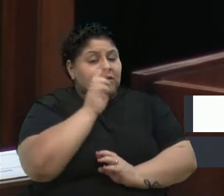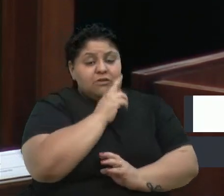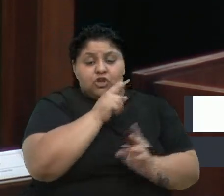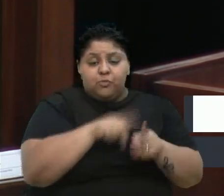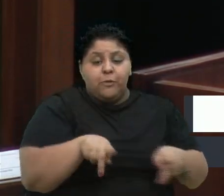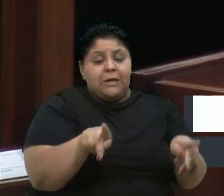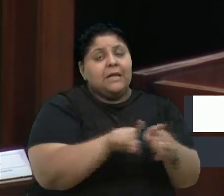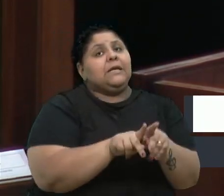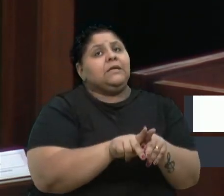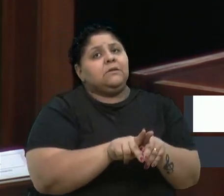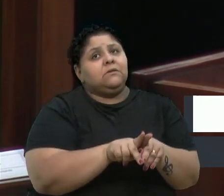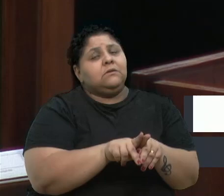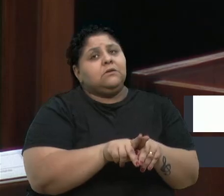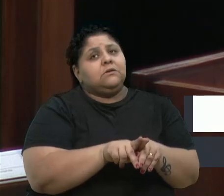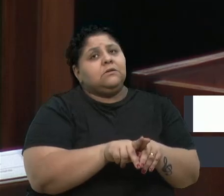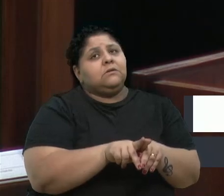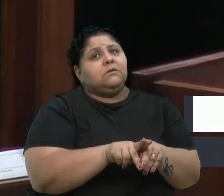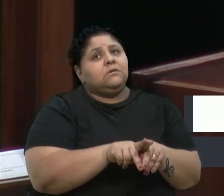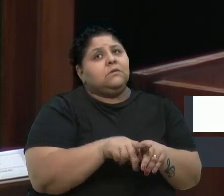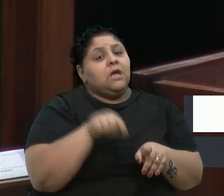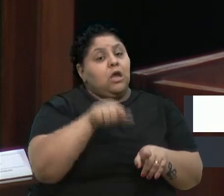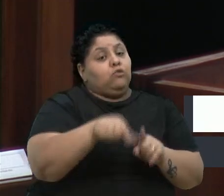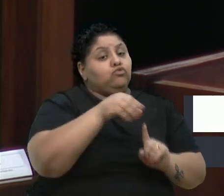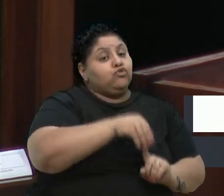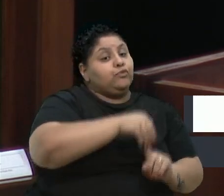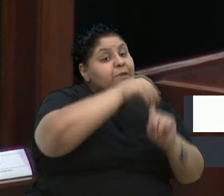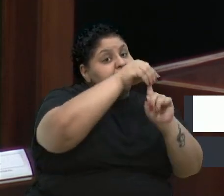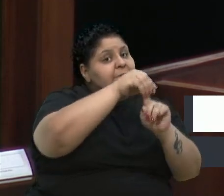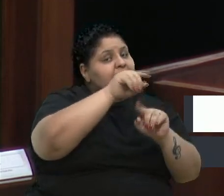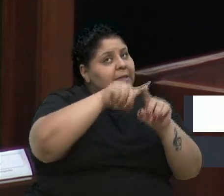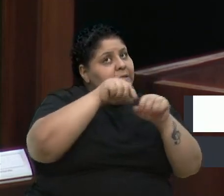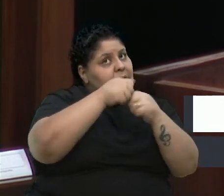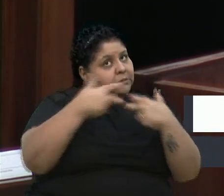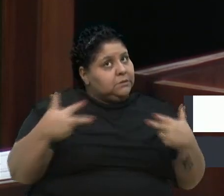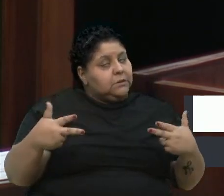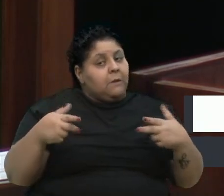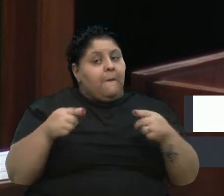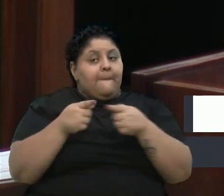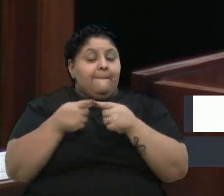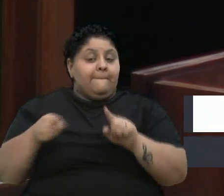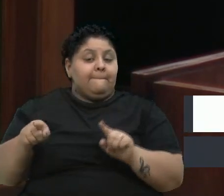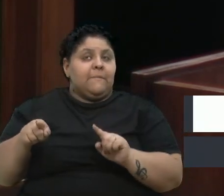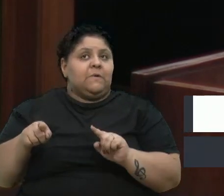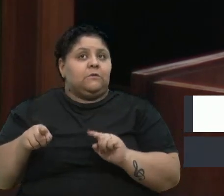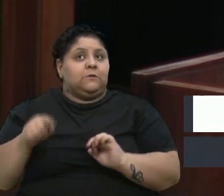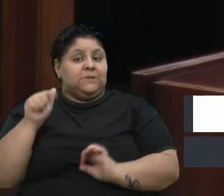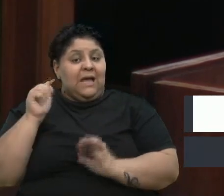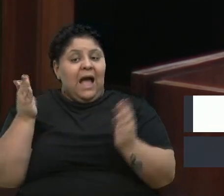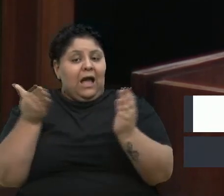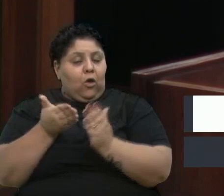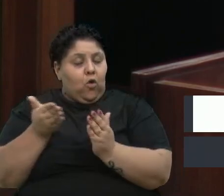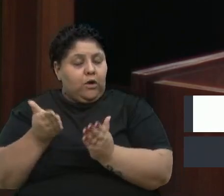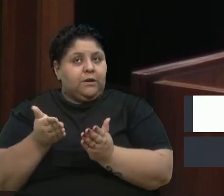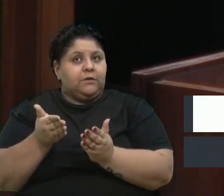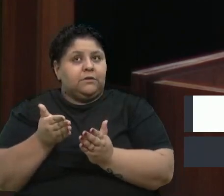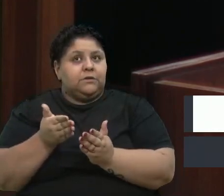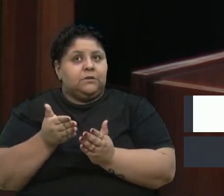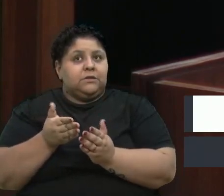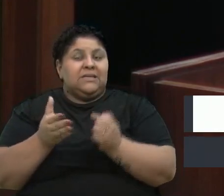O restaurante popular é um dos principais elementos. Mas, nesse caso, é